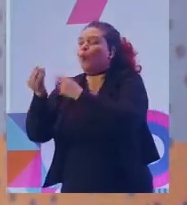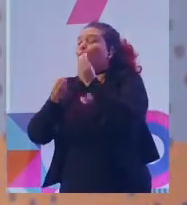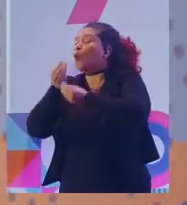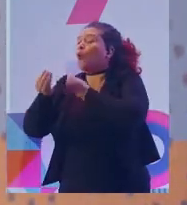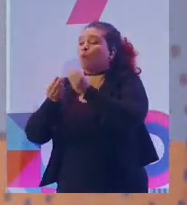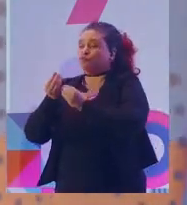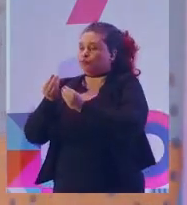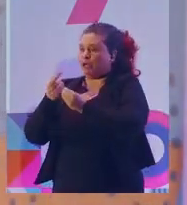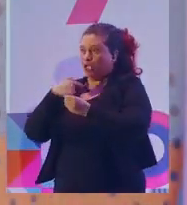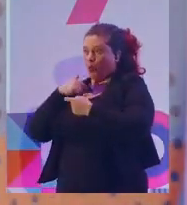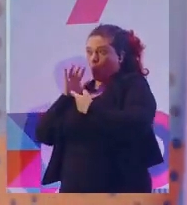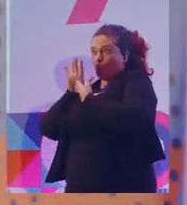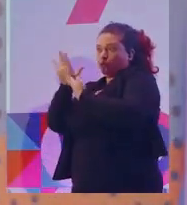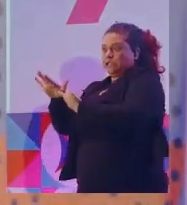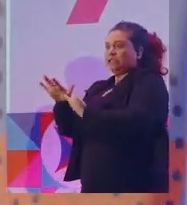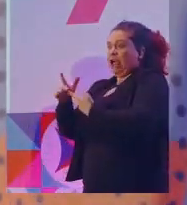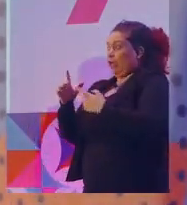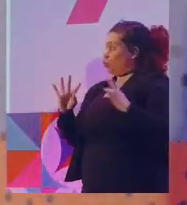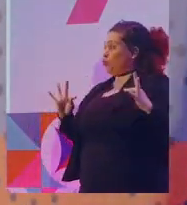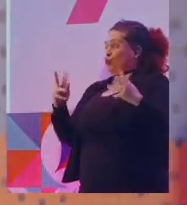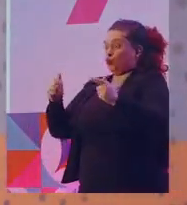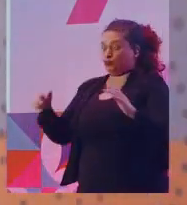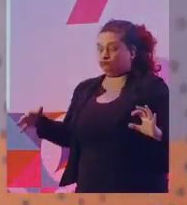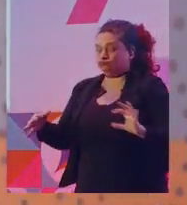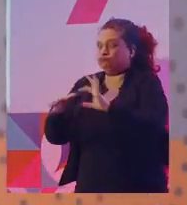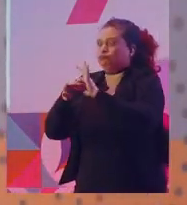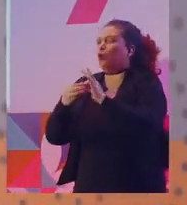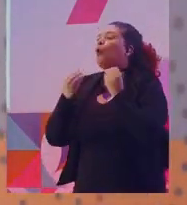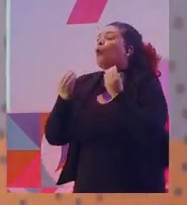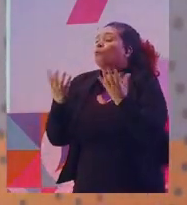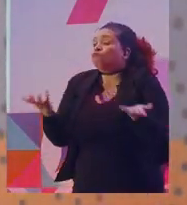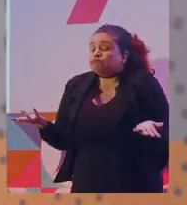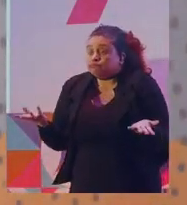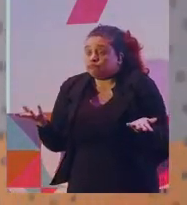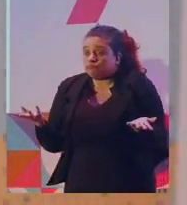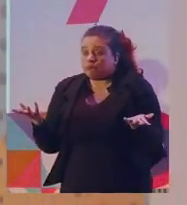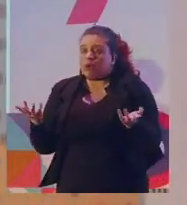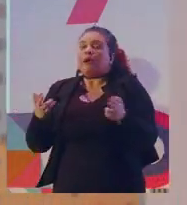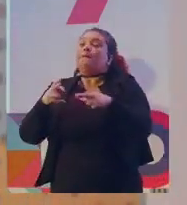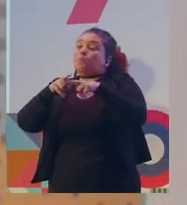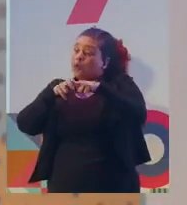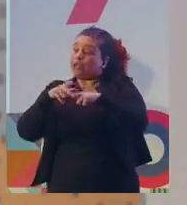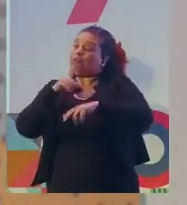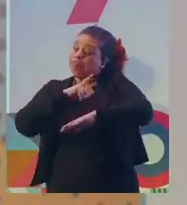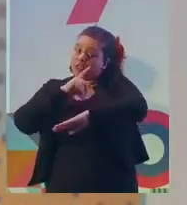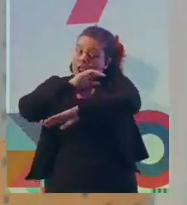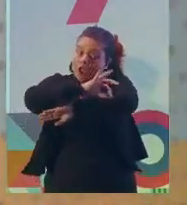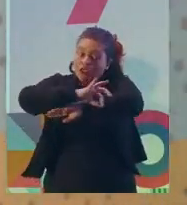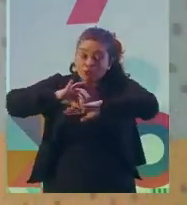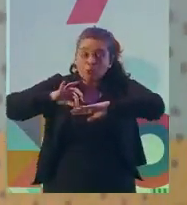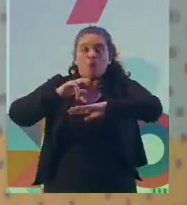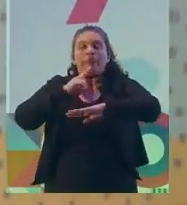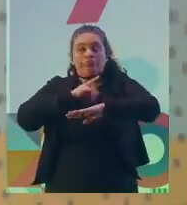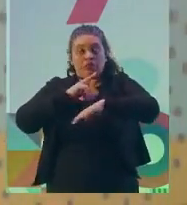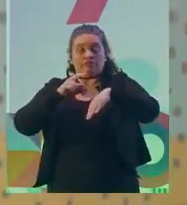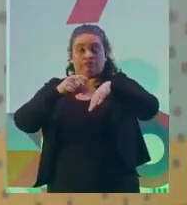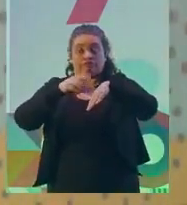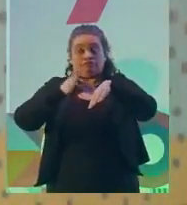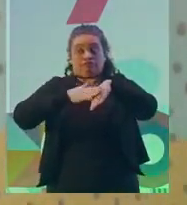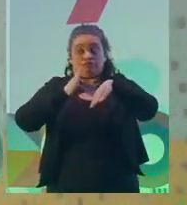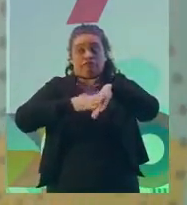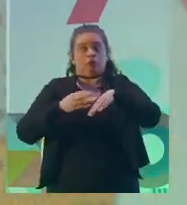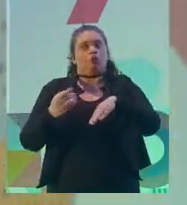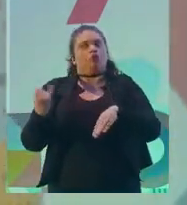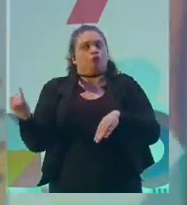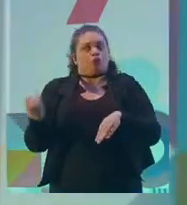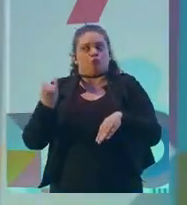mas como que eu falo, como que eu vou conectar tudo? Como que eu vou fazer isso? É aí que a arquitetura tem uma função, é